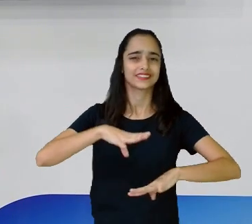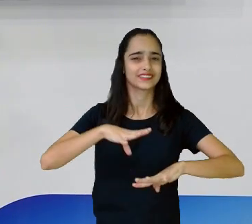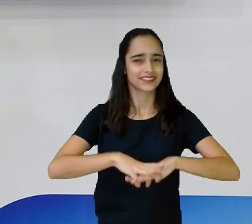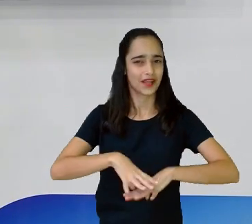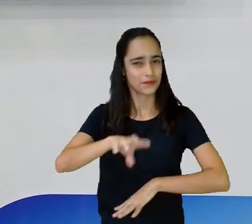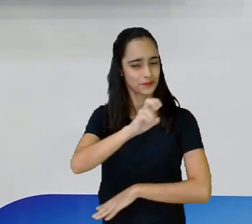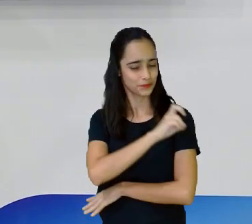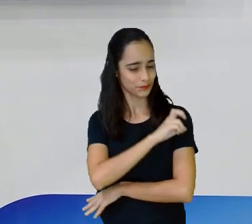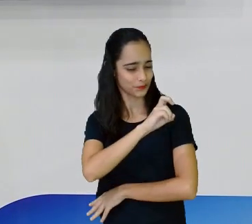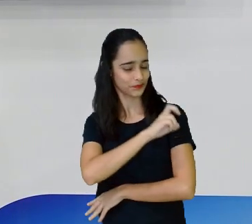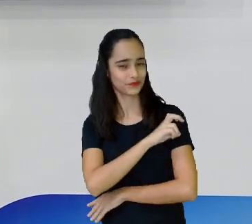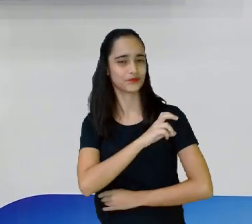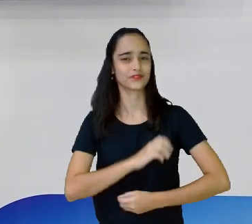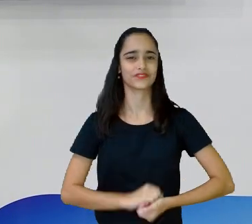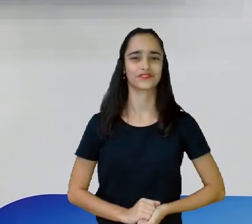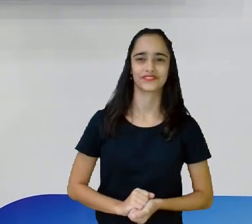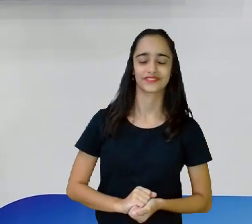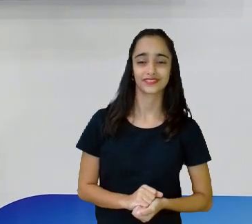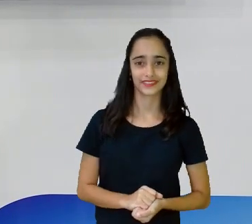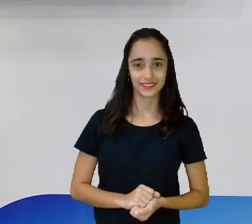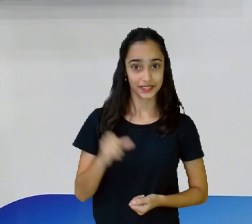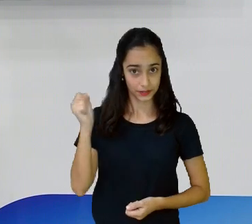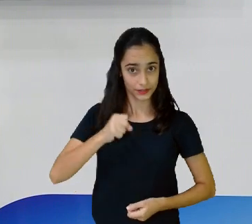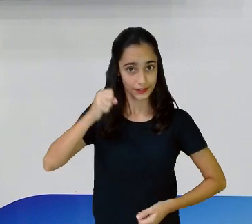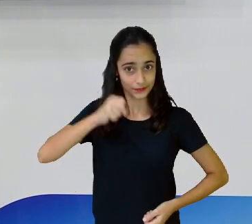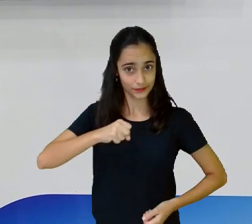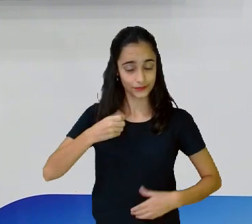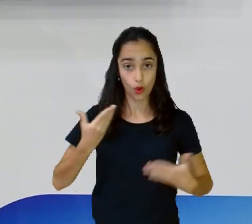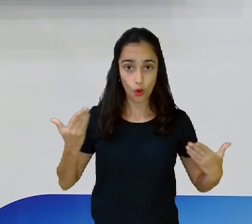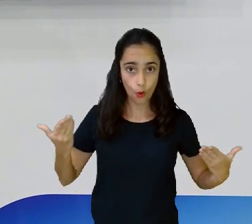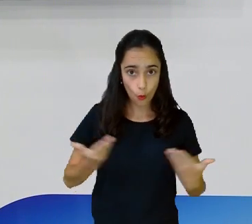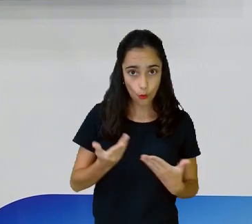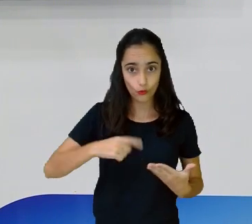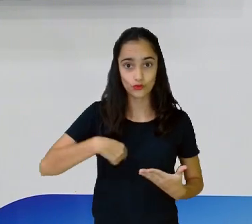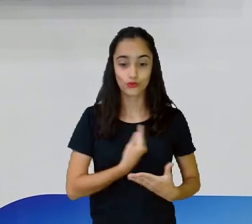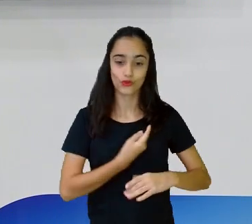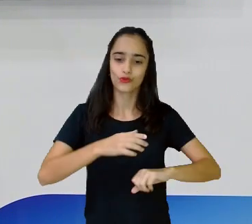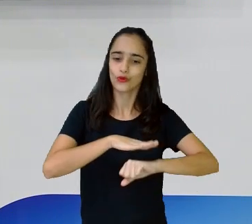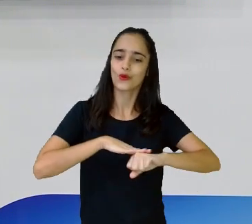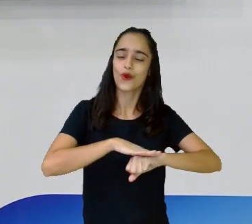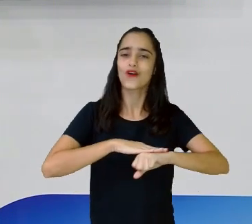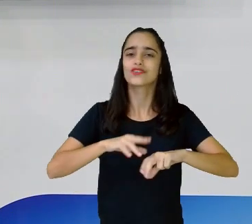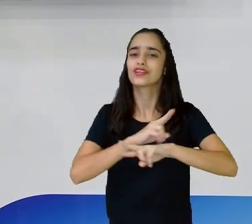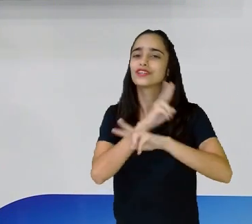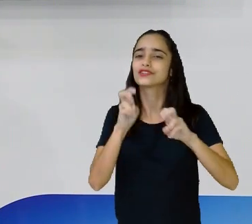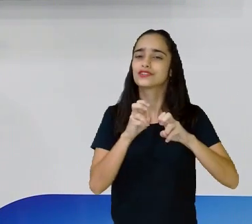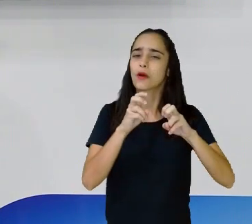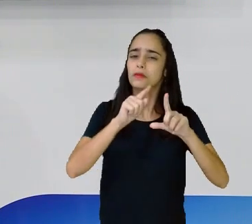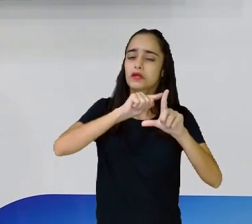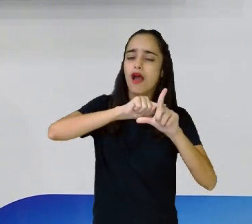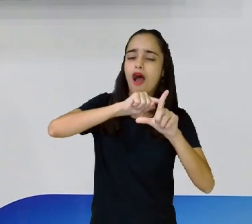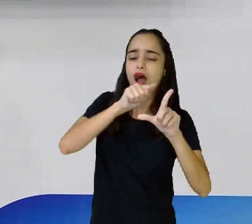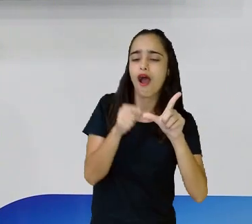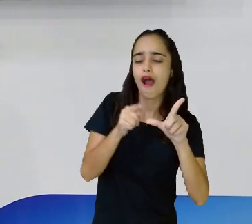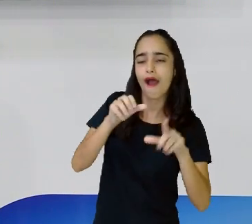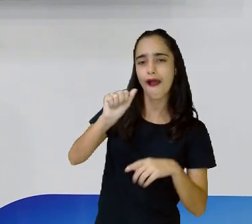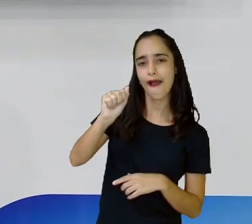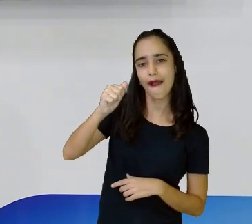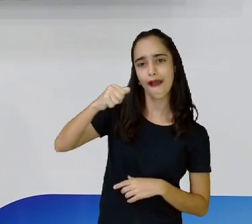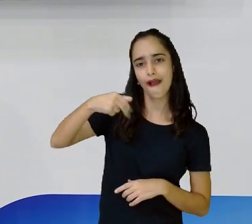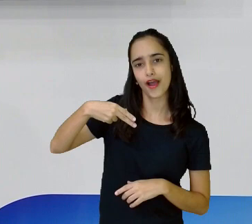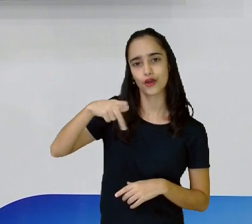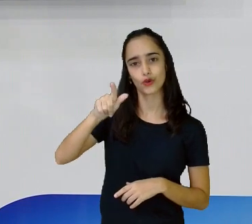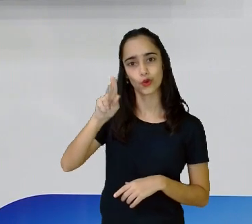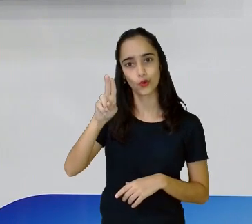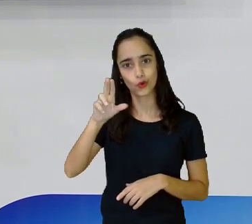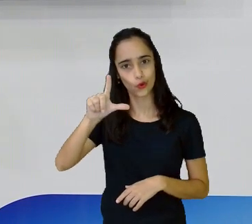para os quintos anos. Isso mesmo! Hoje a gente vai conversar sobre ângulos. Eita,